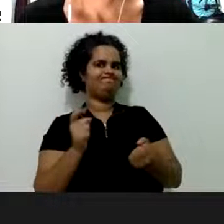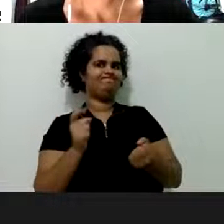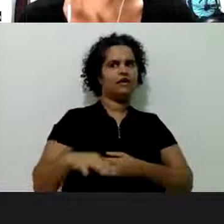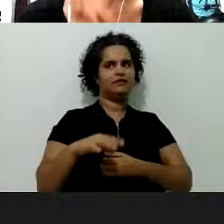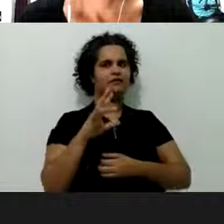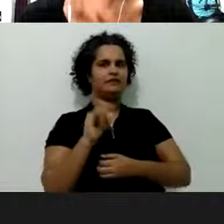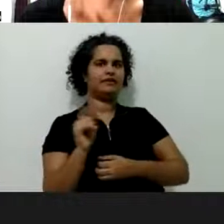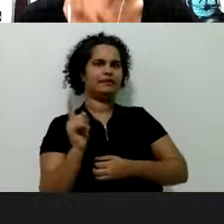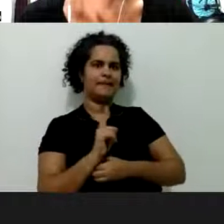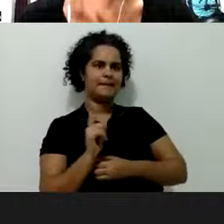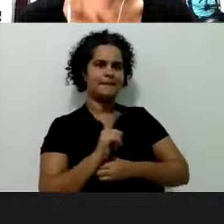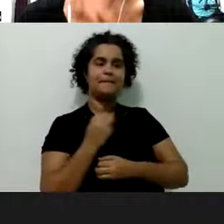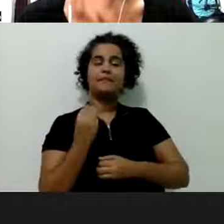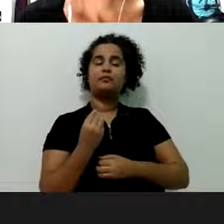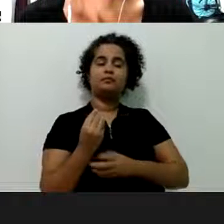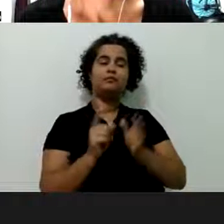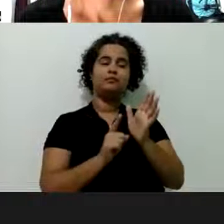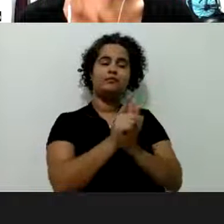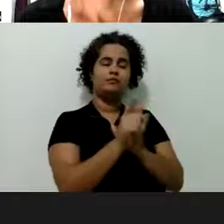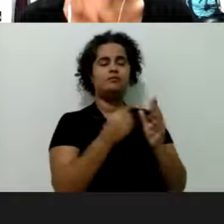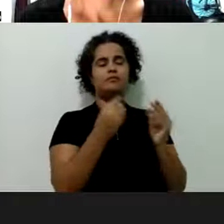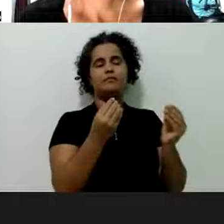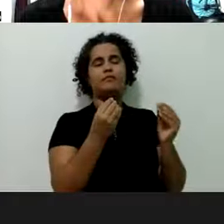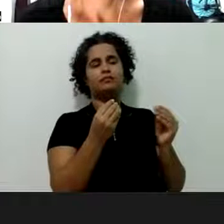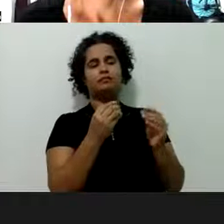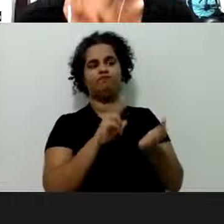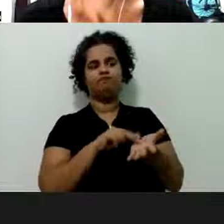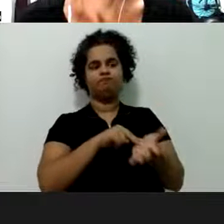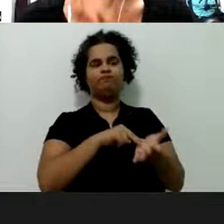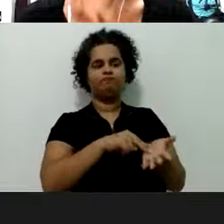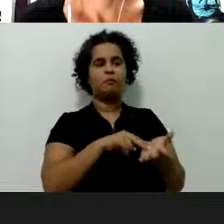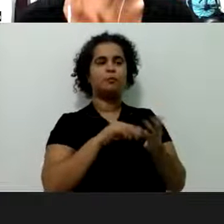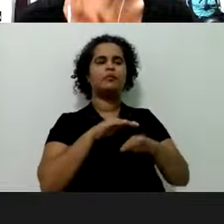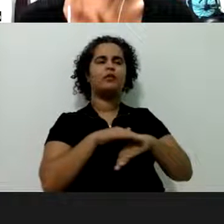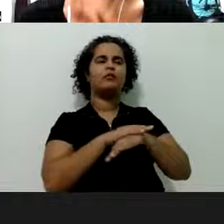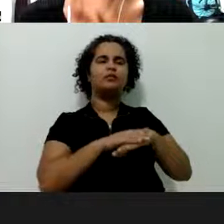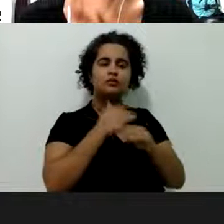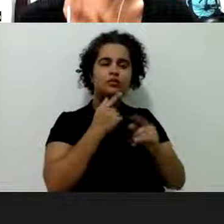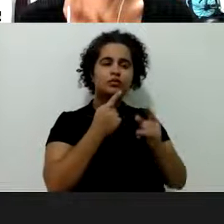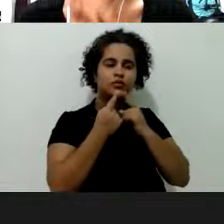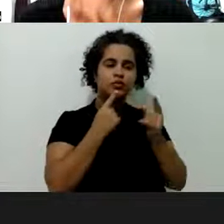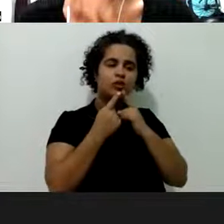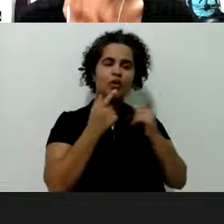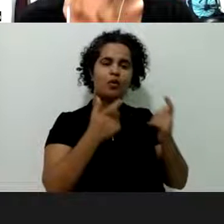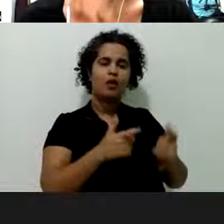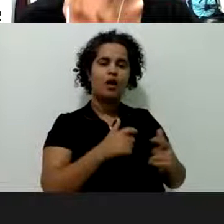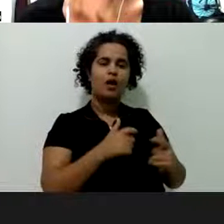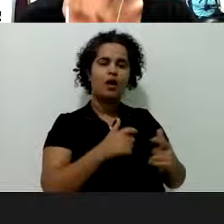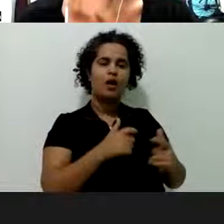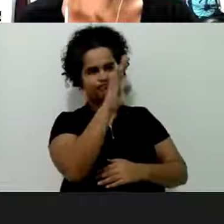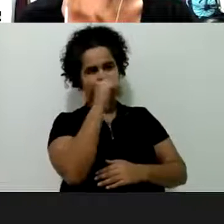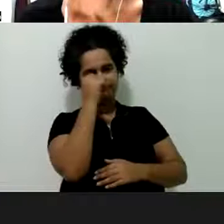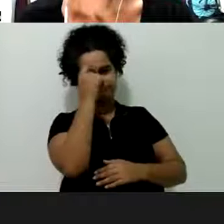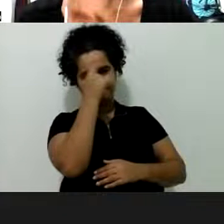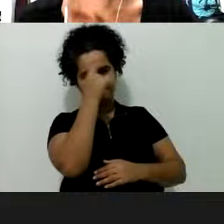como que é essa dinâmica, né, da resistência, de conversar, dialogar com as pessoas, quando a gente olha numa região mais central e quando a gente faz